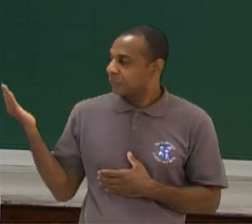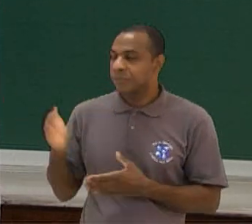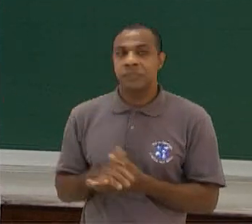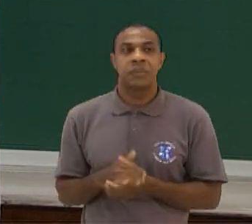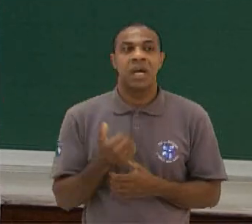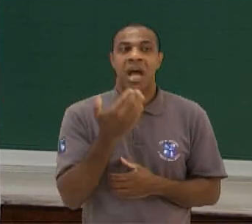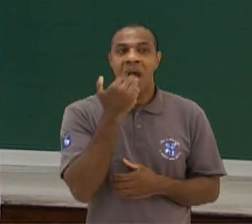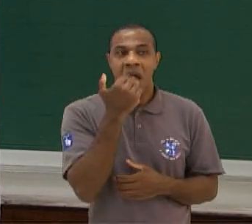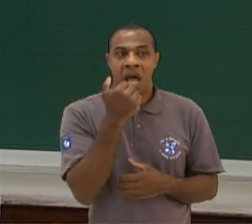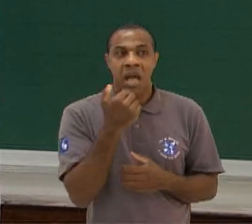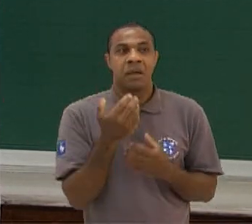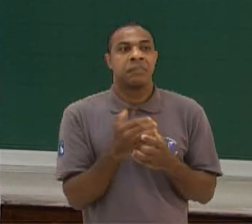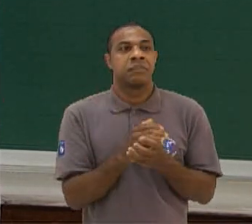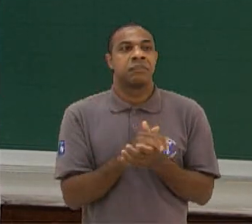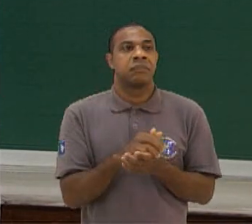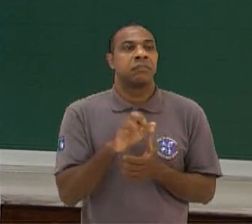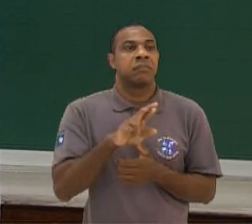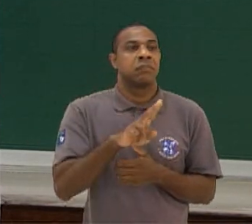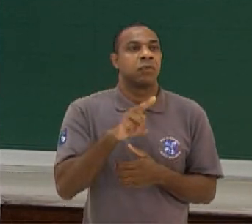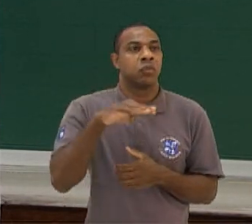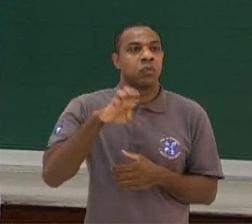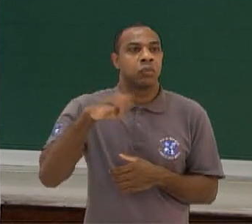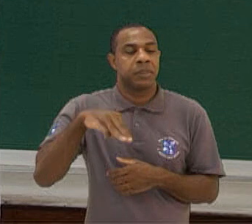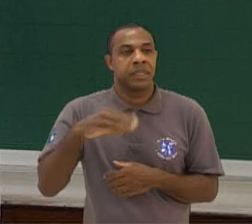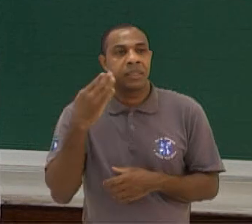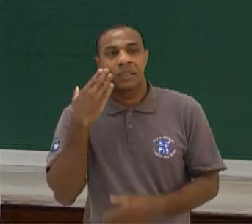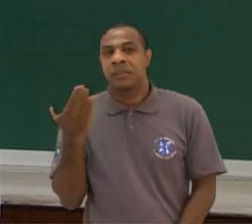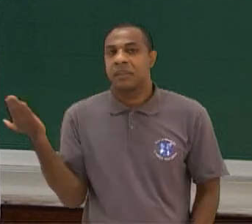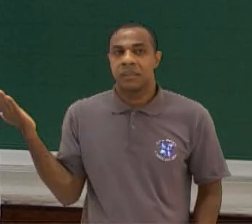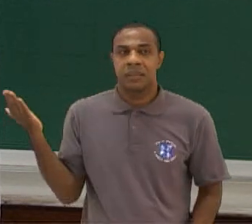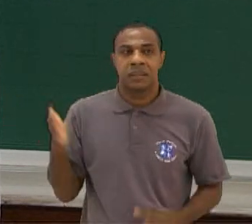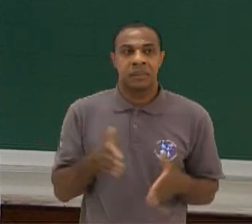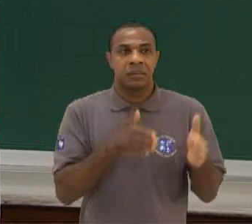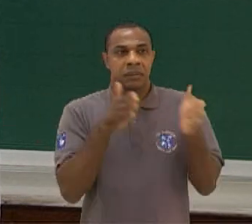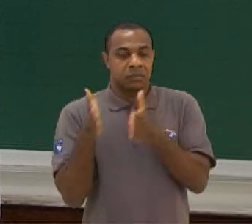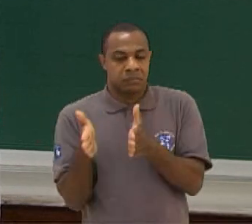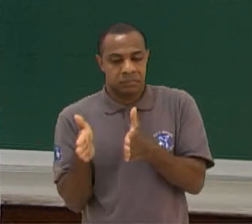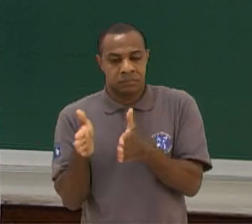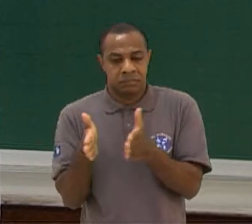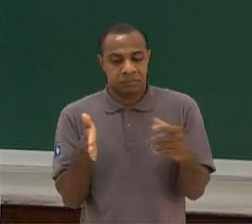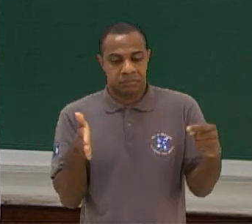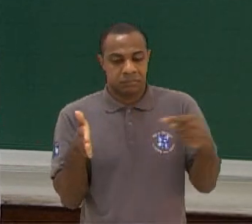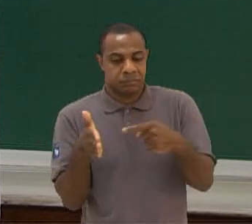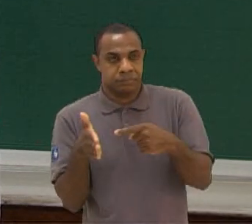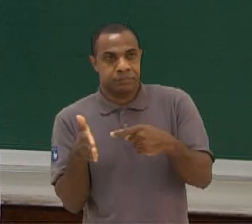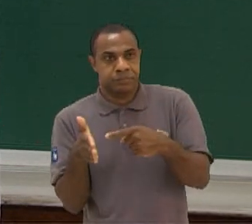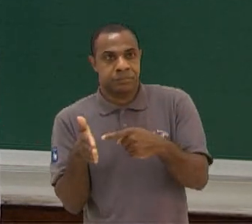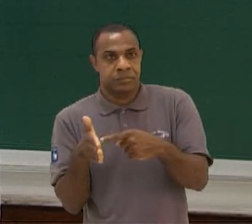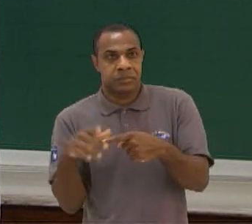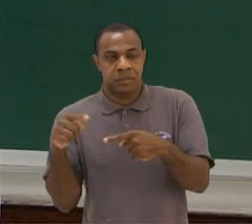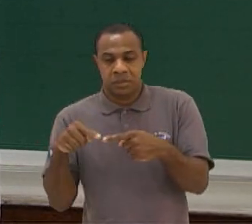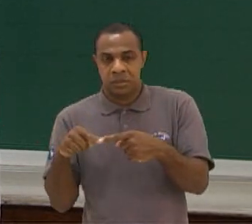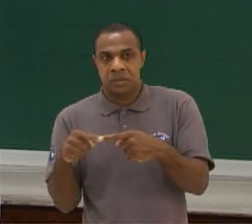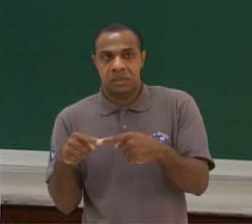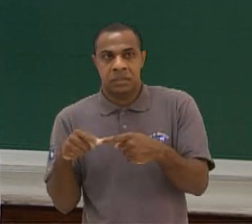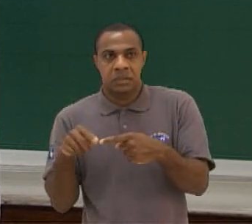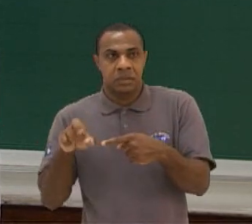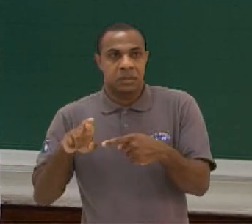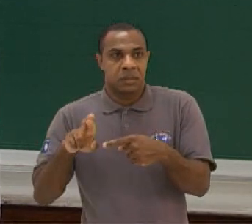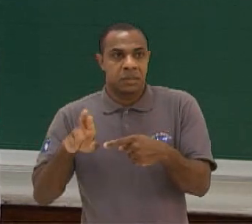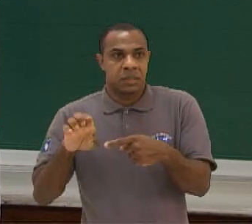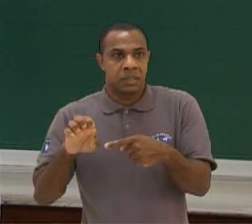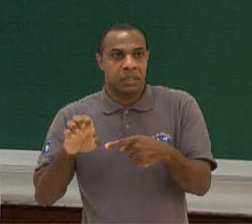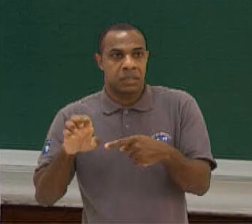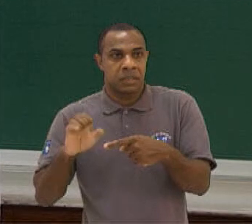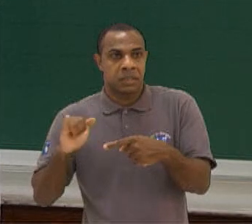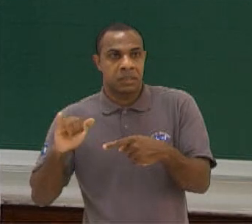alimento é passado do rumen para o retículo. Tá? Aqui no retículo, ele pode voltar para a boca. E ali, por